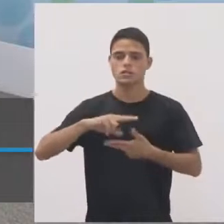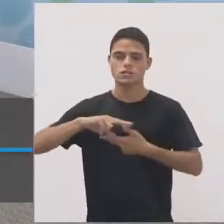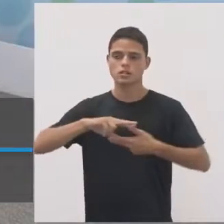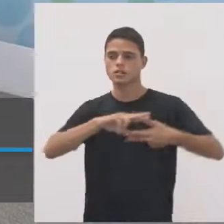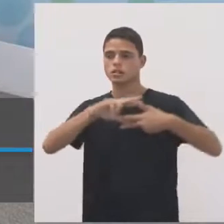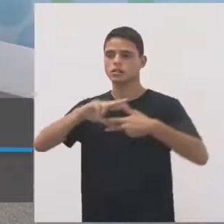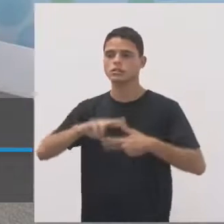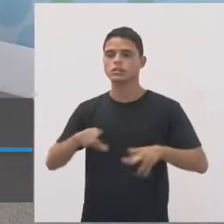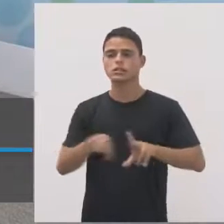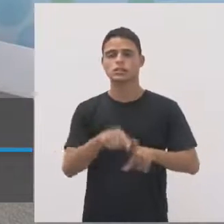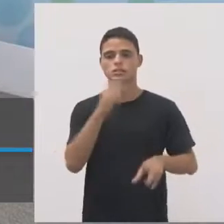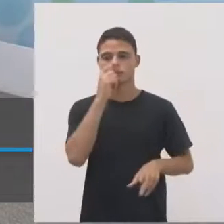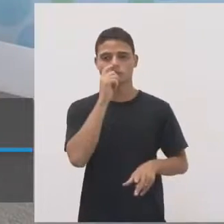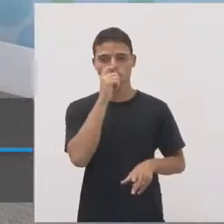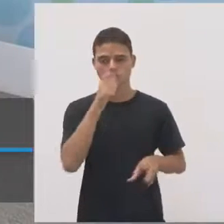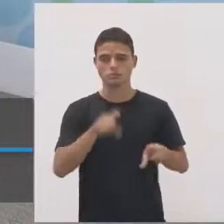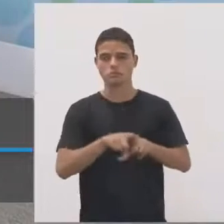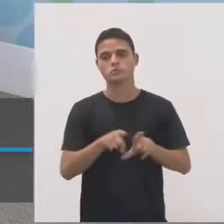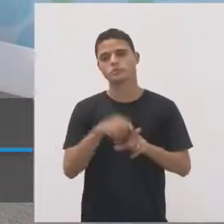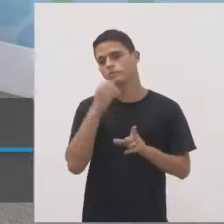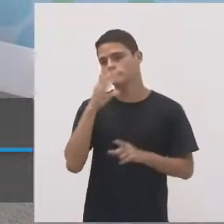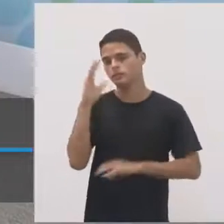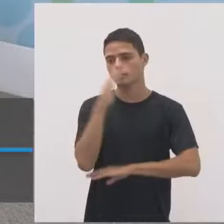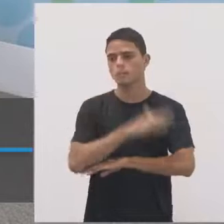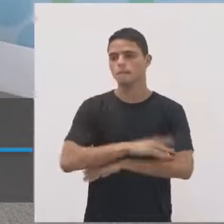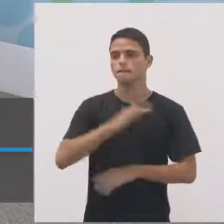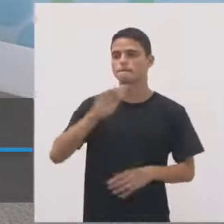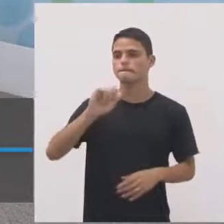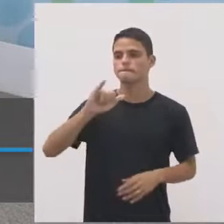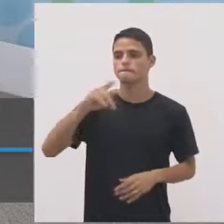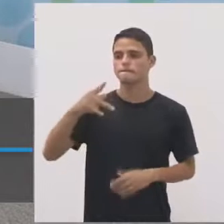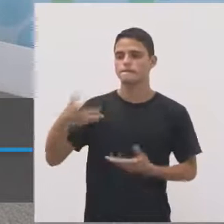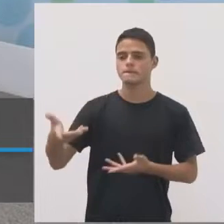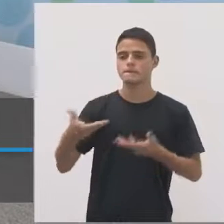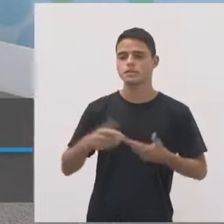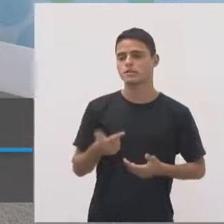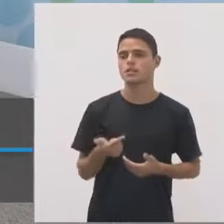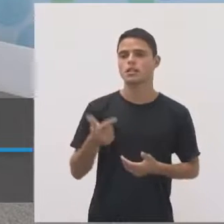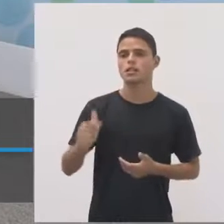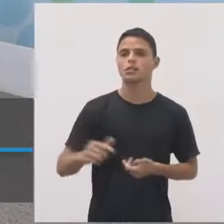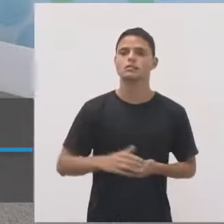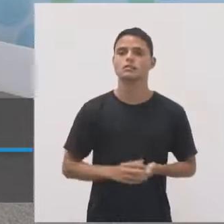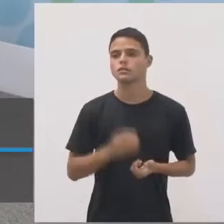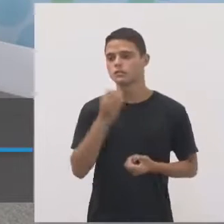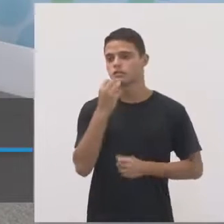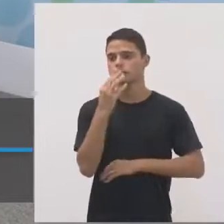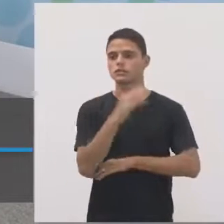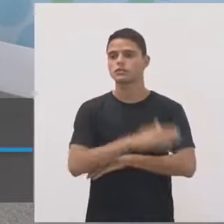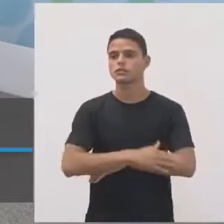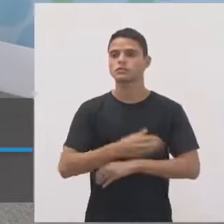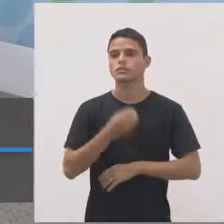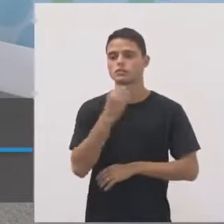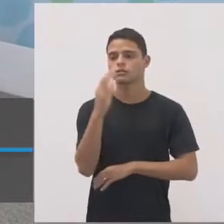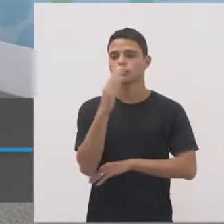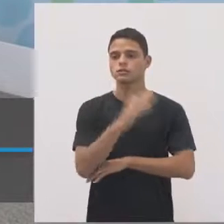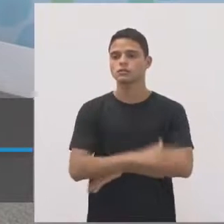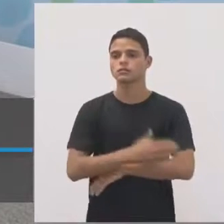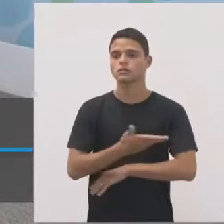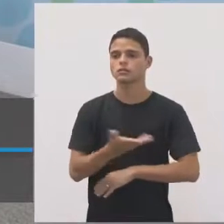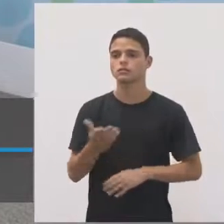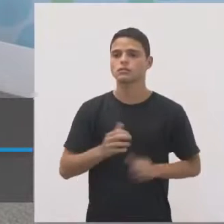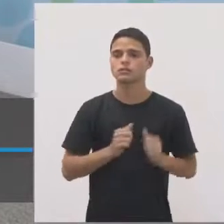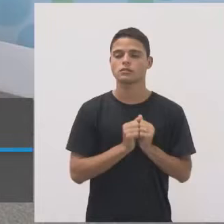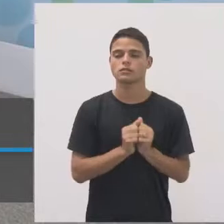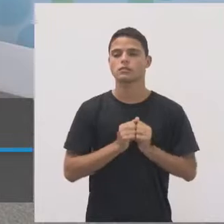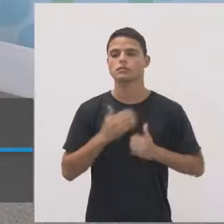sistema operacional. Então, Felipe, boa tarde, seja bem-vindo mais uma vez aqui. Boa tarde, Ana, boa tarde a todos. É um